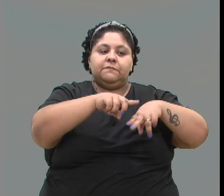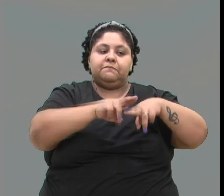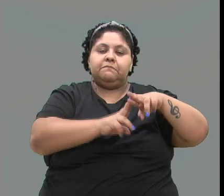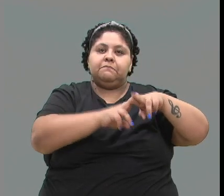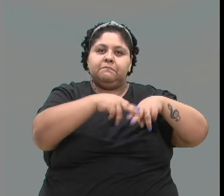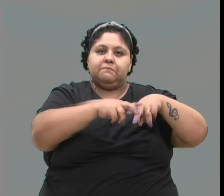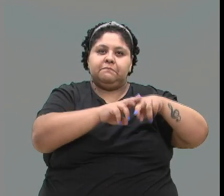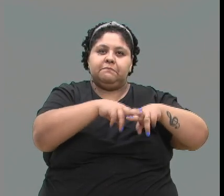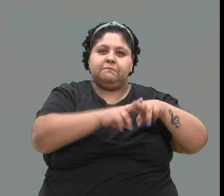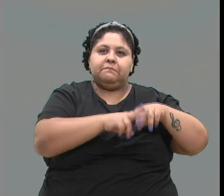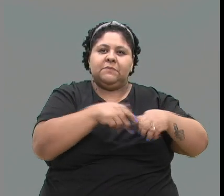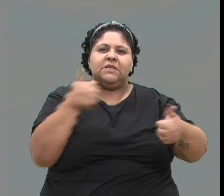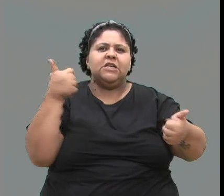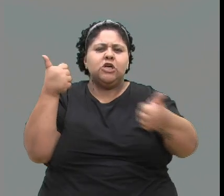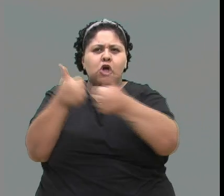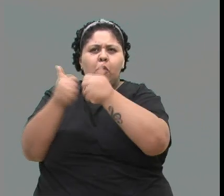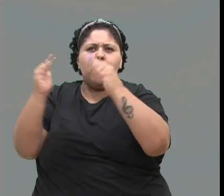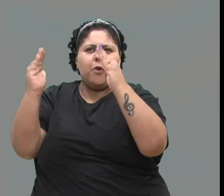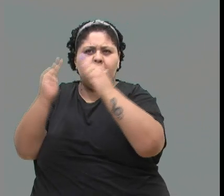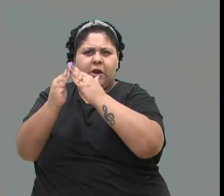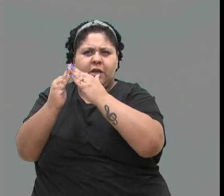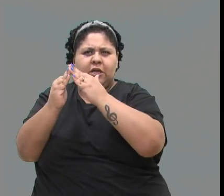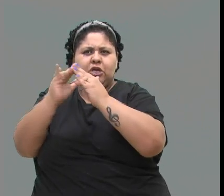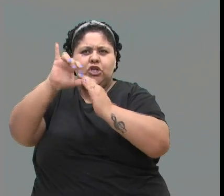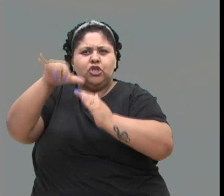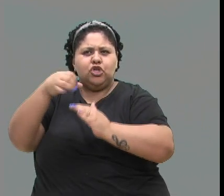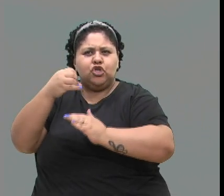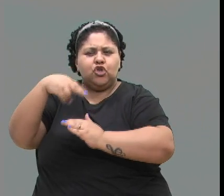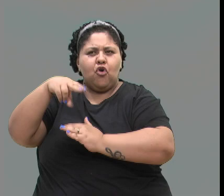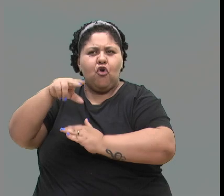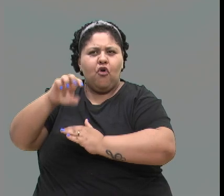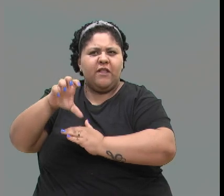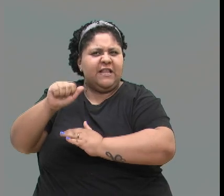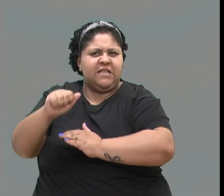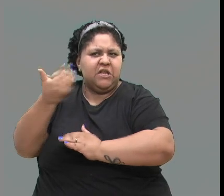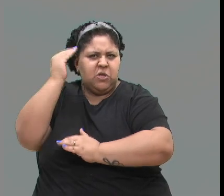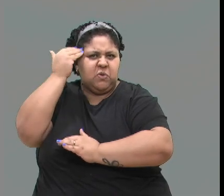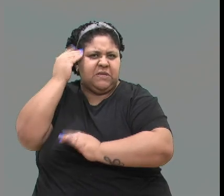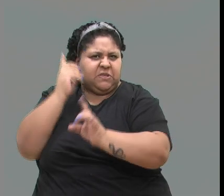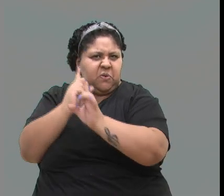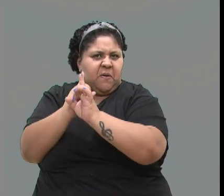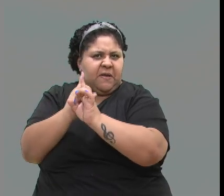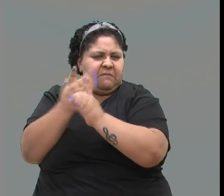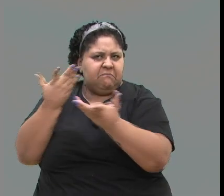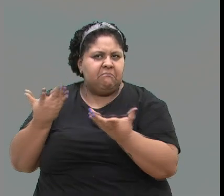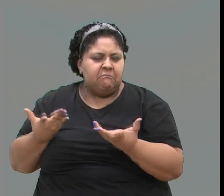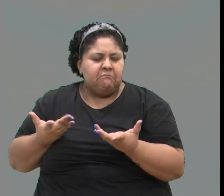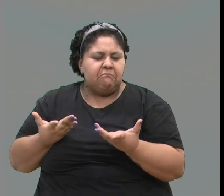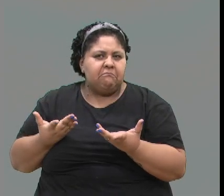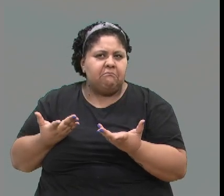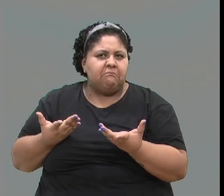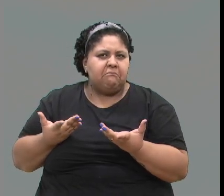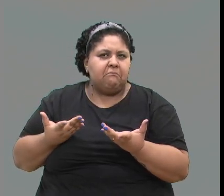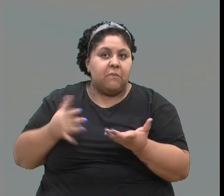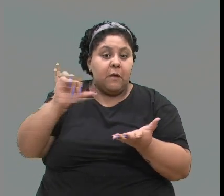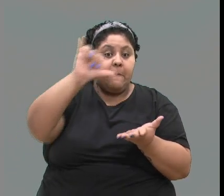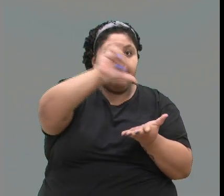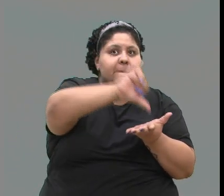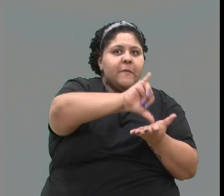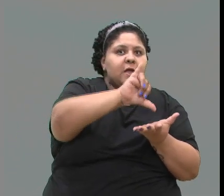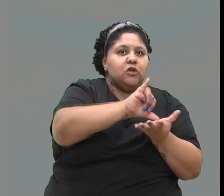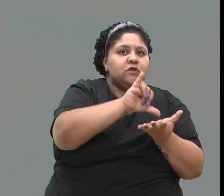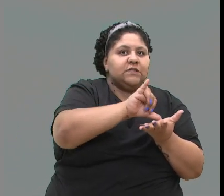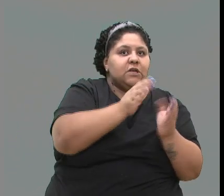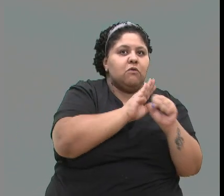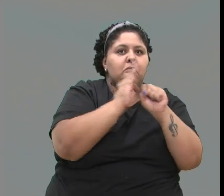Romano Zatter, próximo da casa do Jones Pedó. Não sei se alguém conhecia o Jones Pedó, né? Bem no centro ali do Desvio